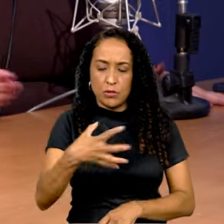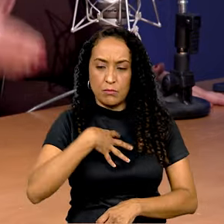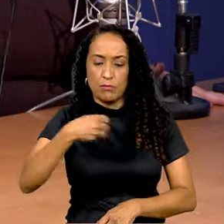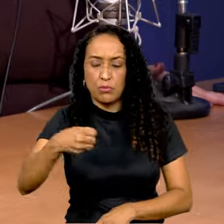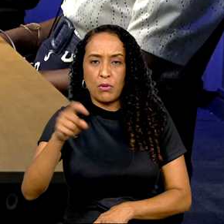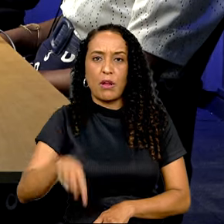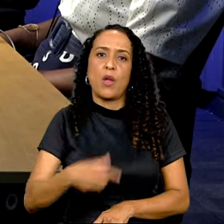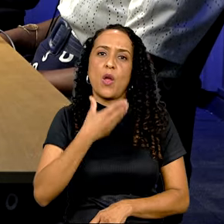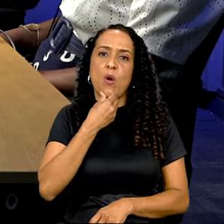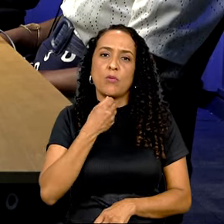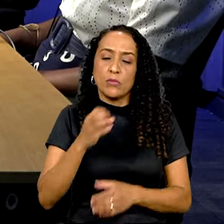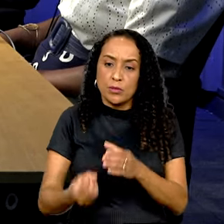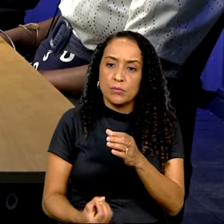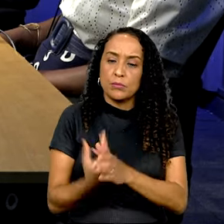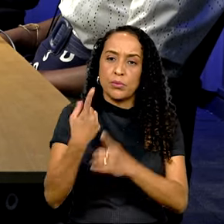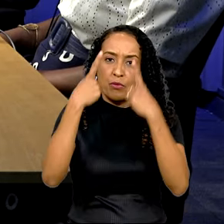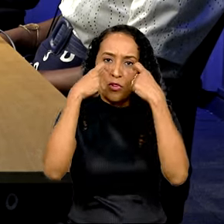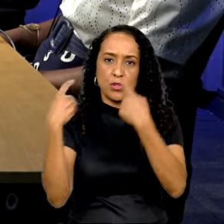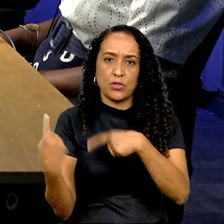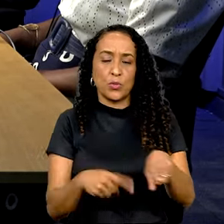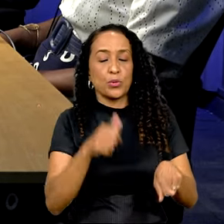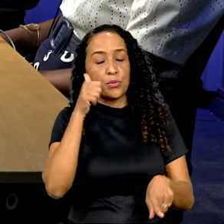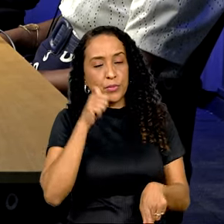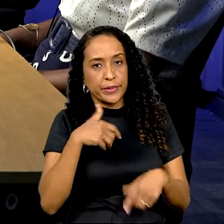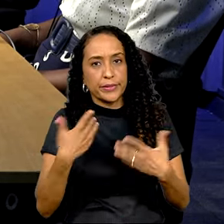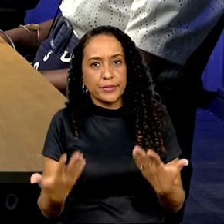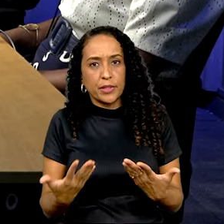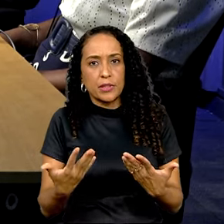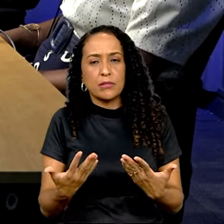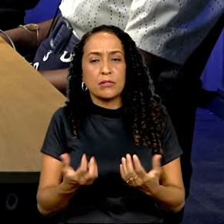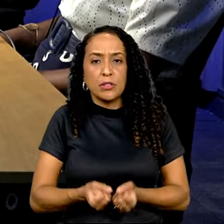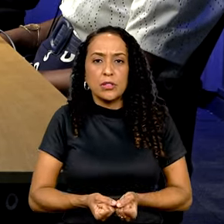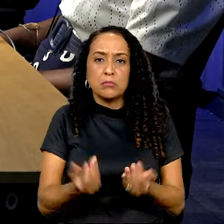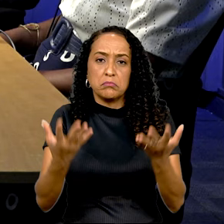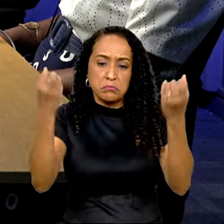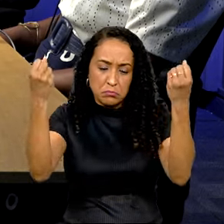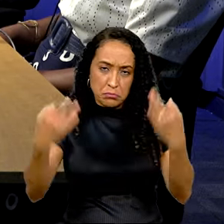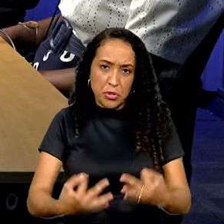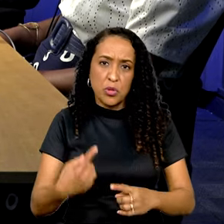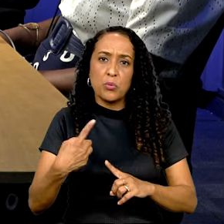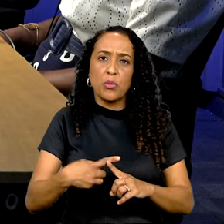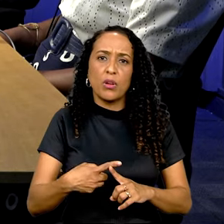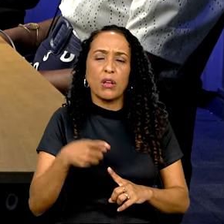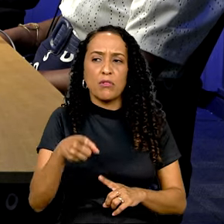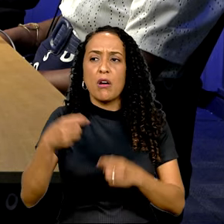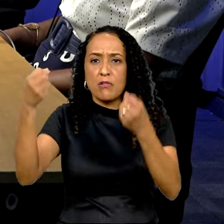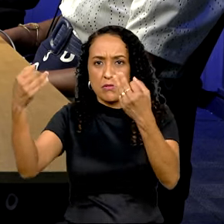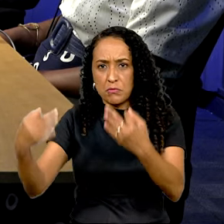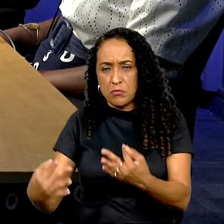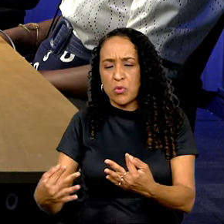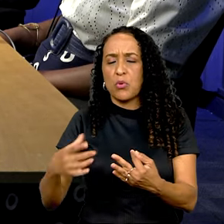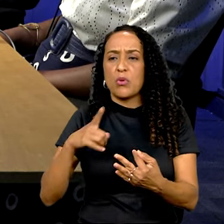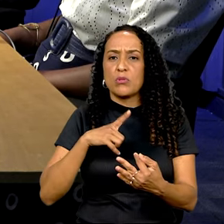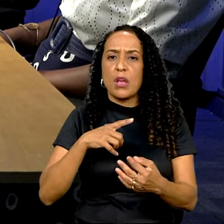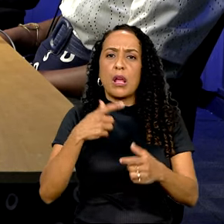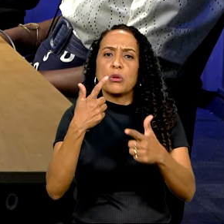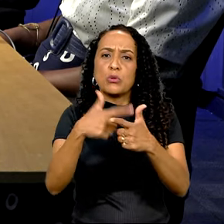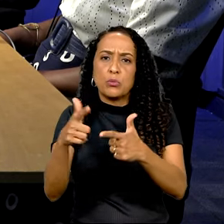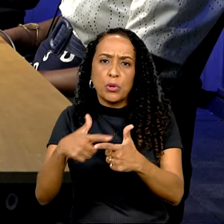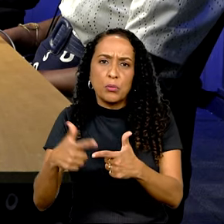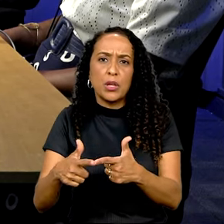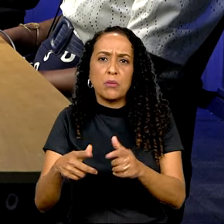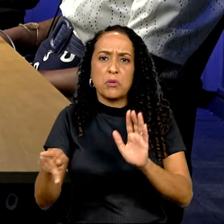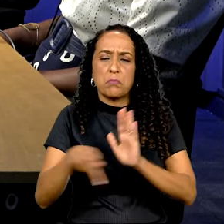homens e é o que gera a violência contra as mulheres então trago isso porque como você falou que estamos aqui em muitas pessoas os